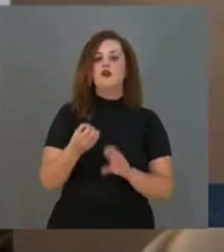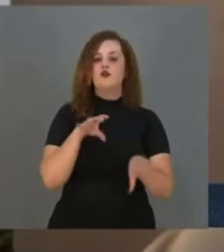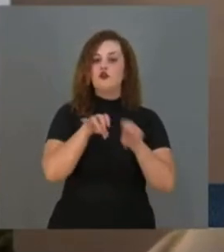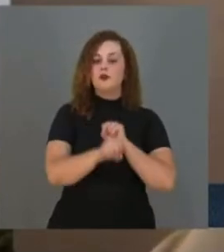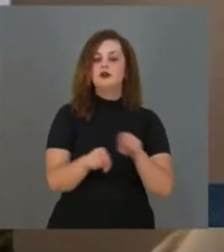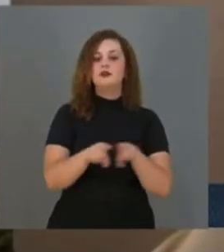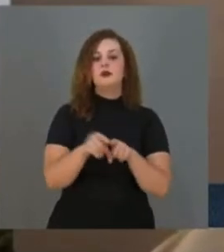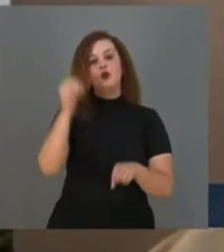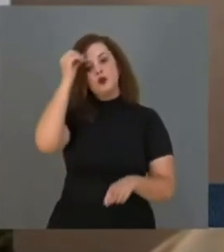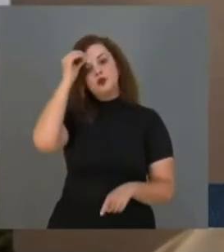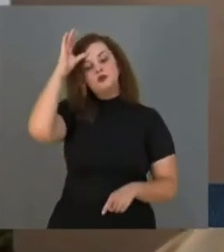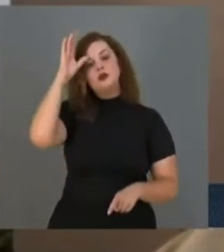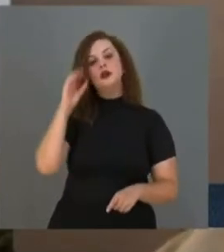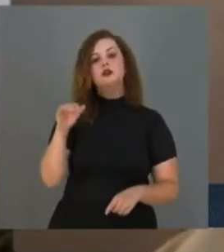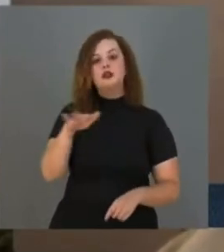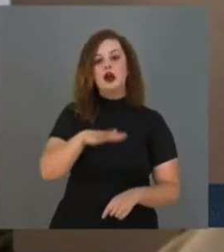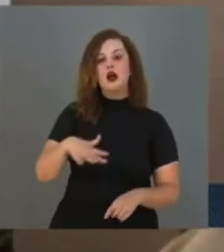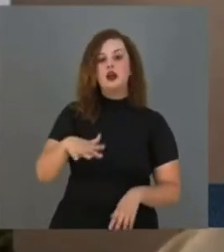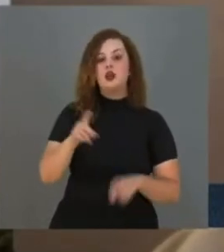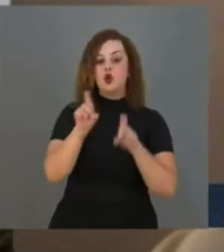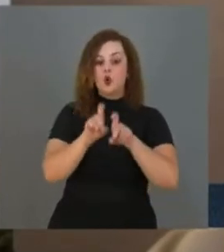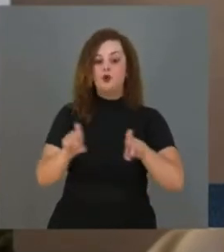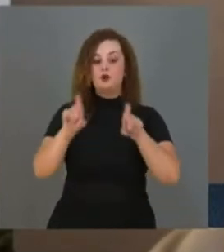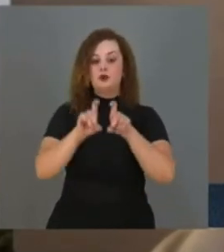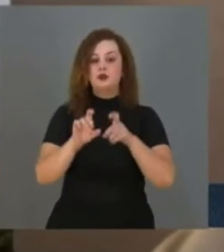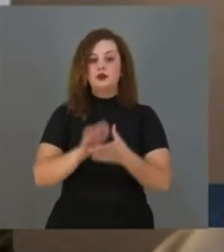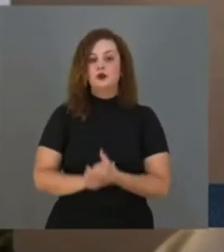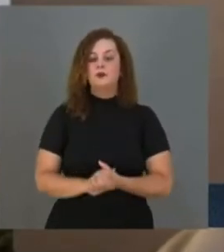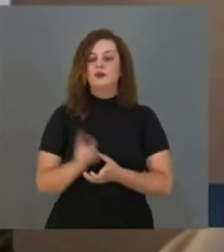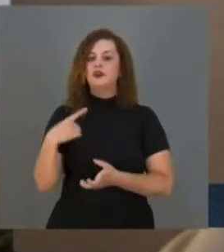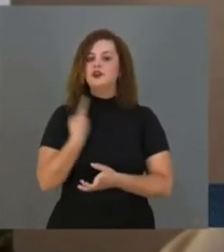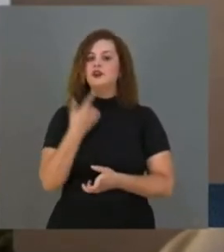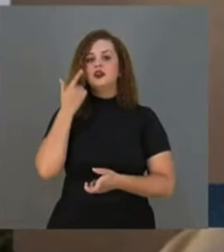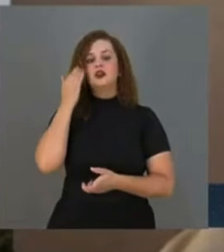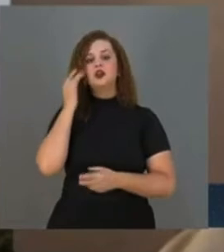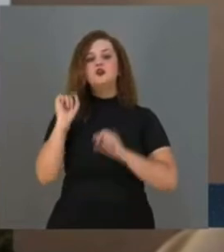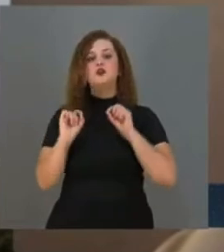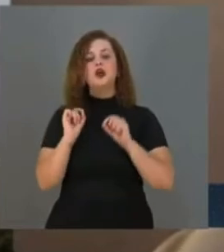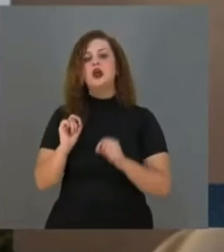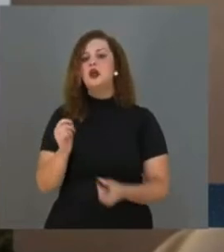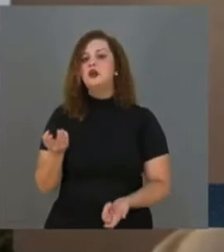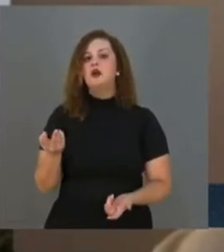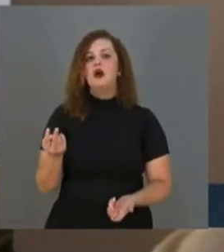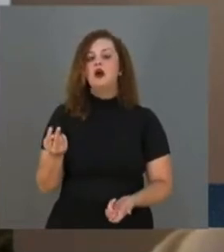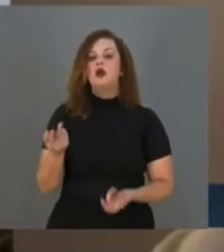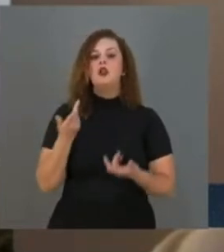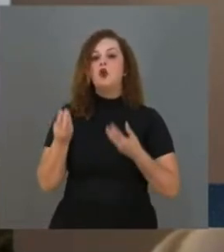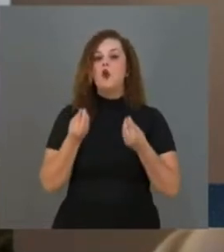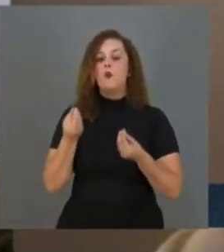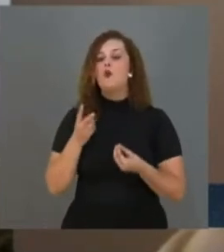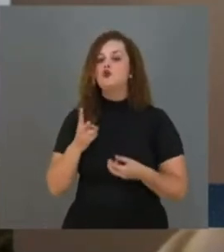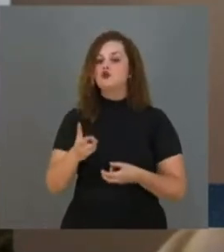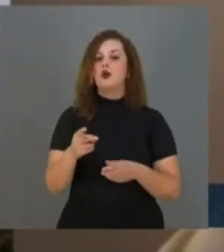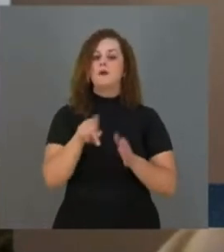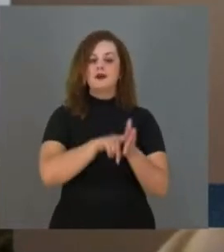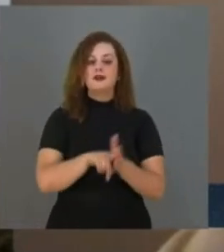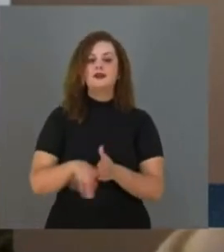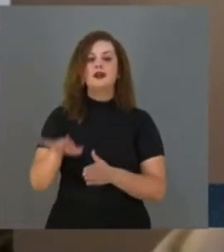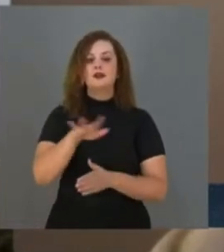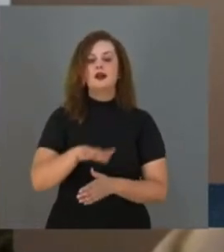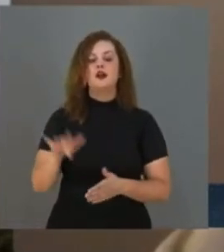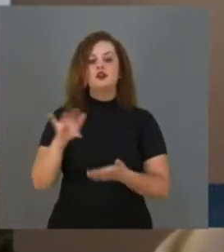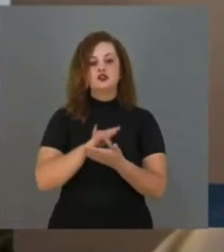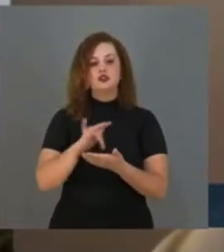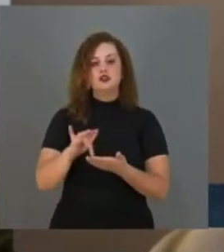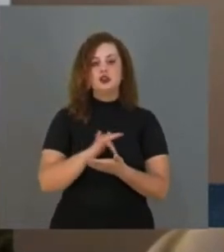saberes ligados à ciência da computação. Entendemos que não é possível continuar com políticas de superação da desigualdade digital